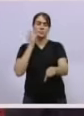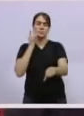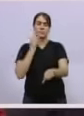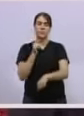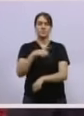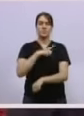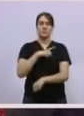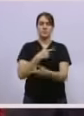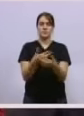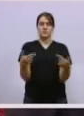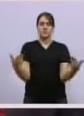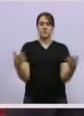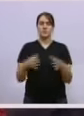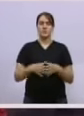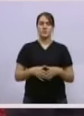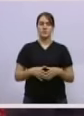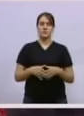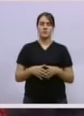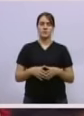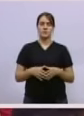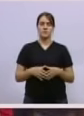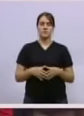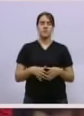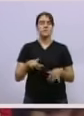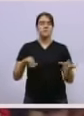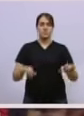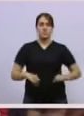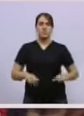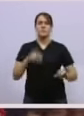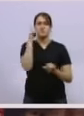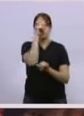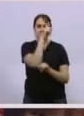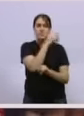Você tem uma matéria-prima aí, dura de ser olhada,